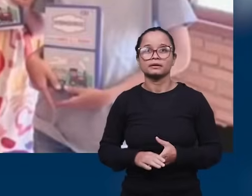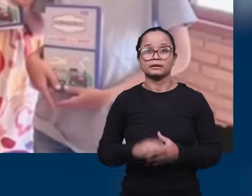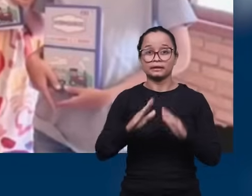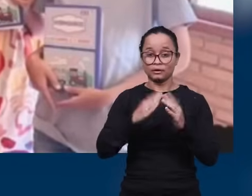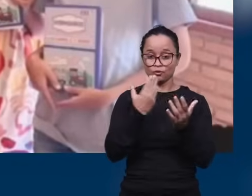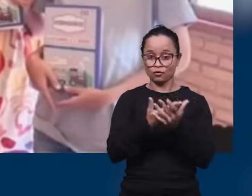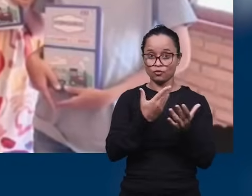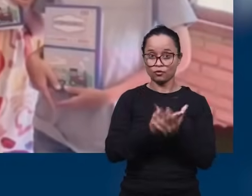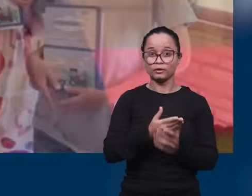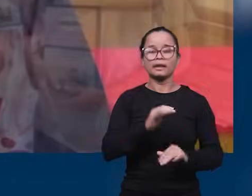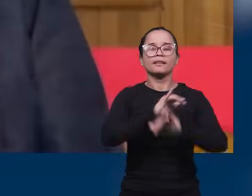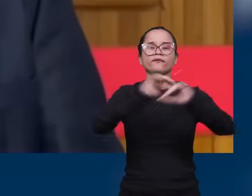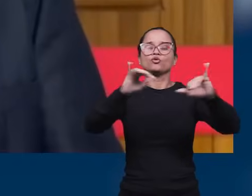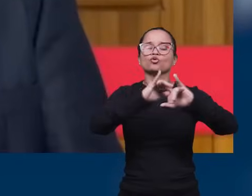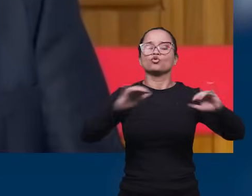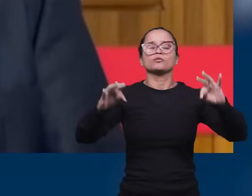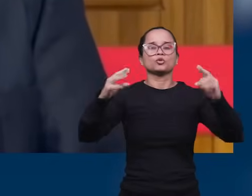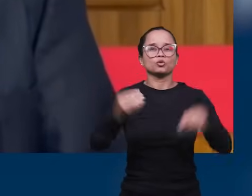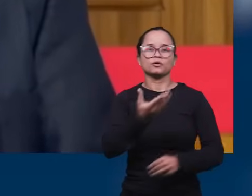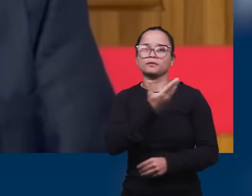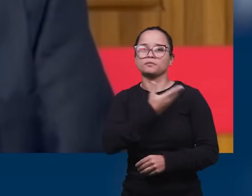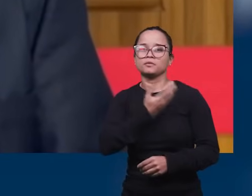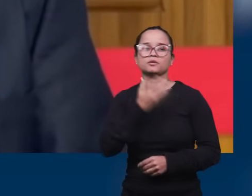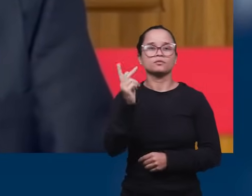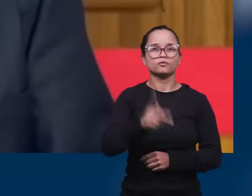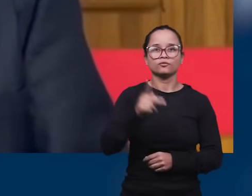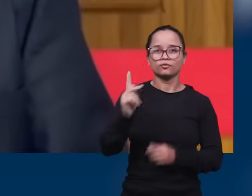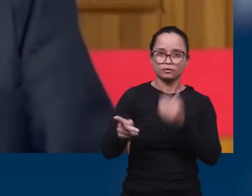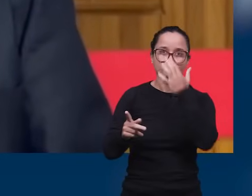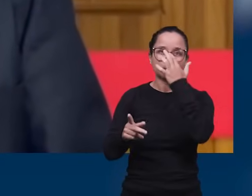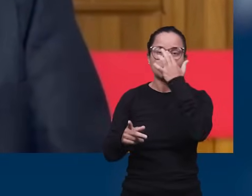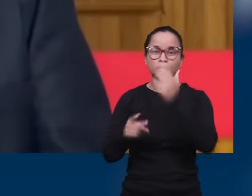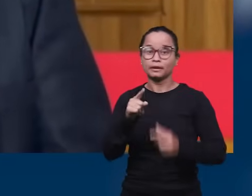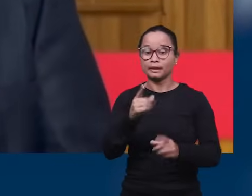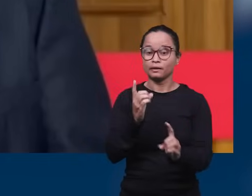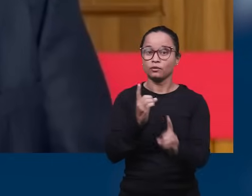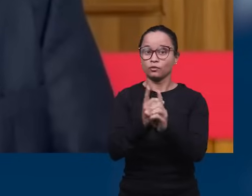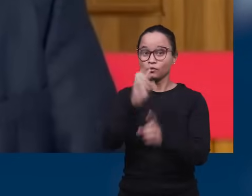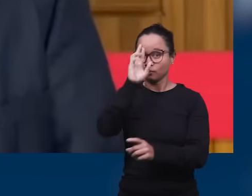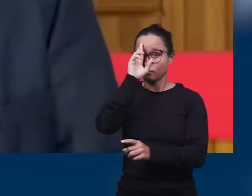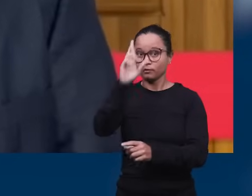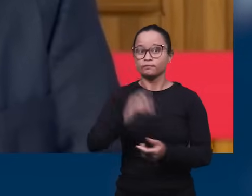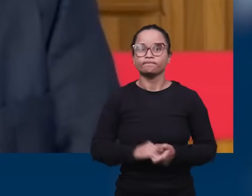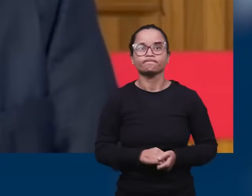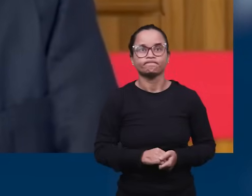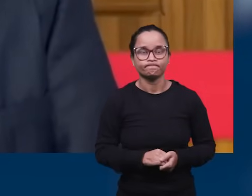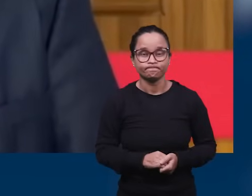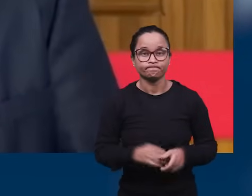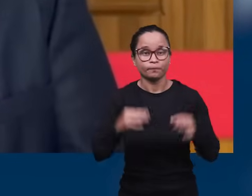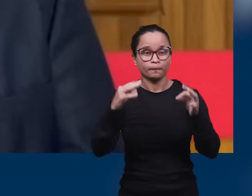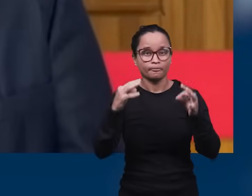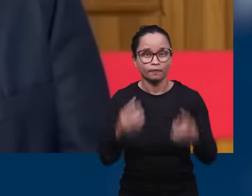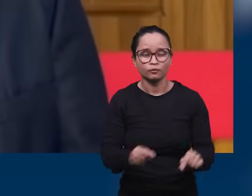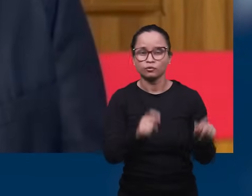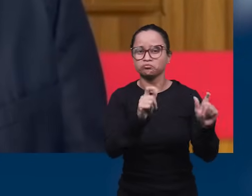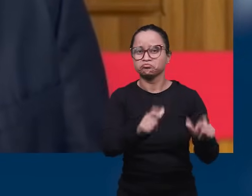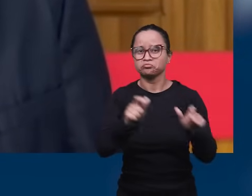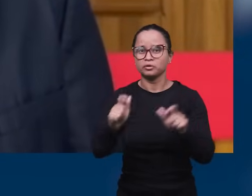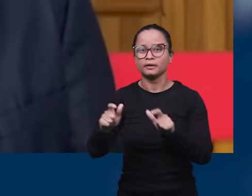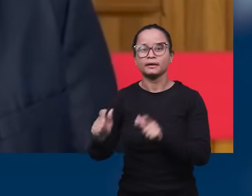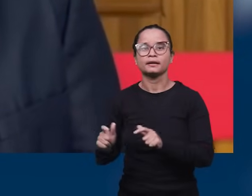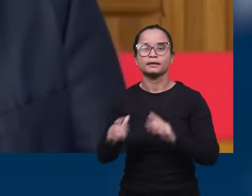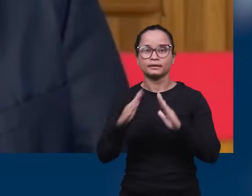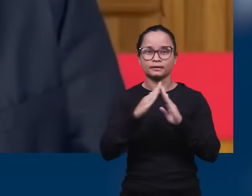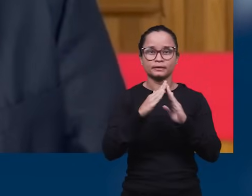escola que ela estuda, ela contou para todos os coleguinhas e professores que ela encontrou o Senhor em todos os